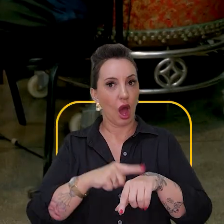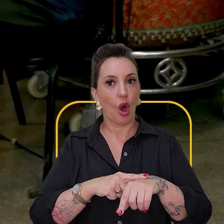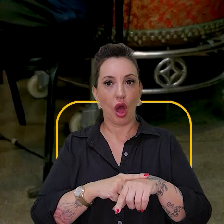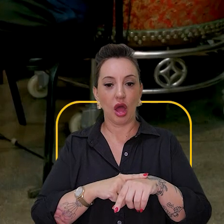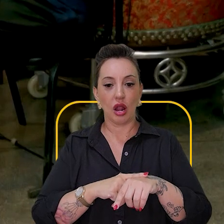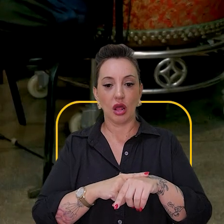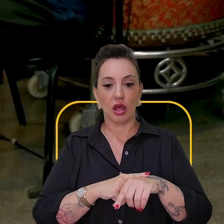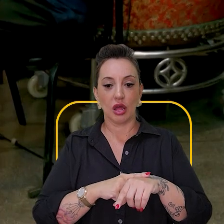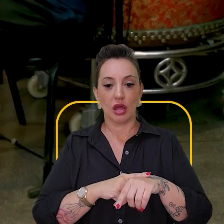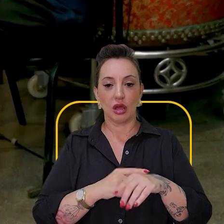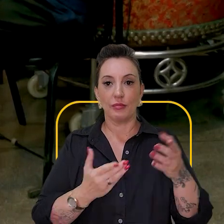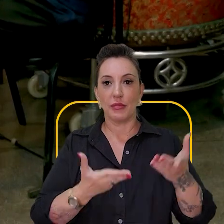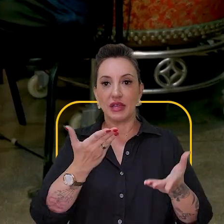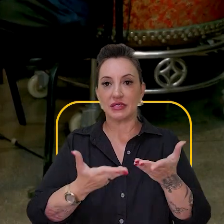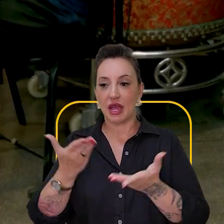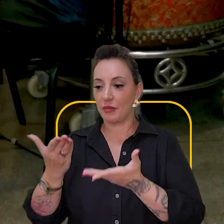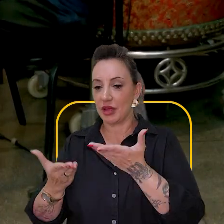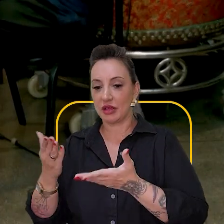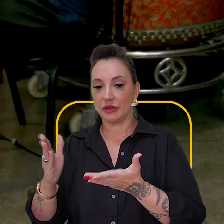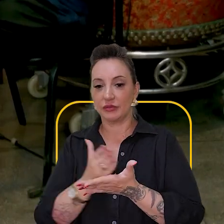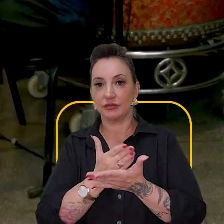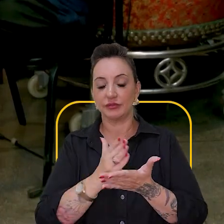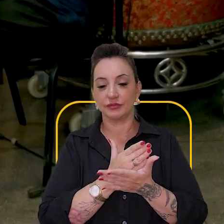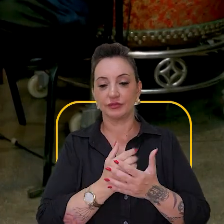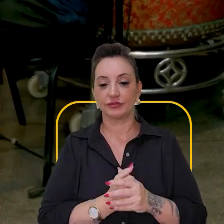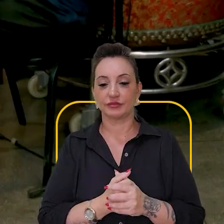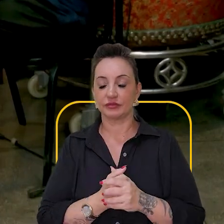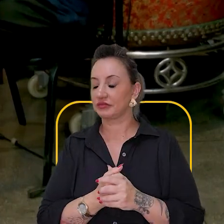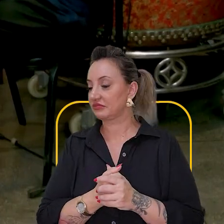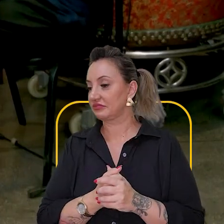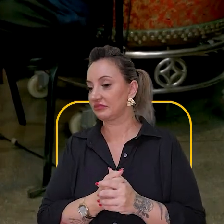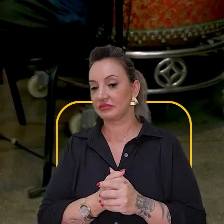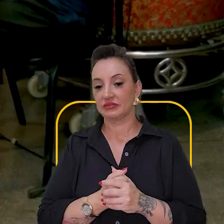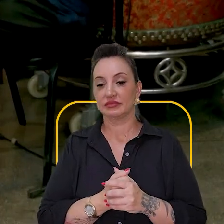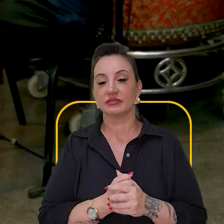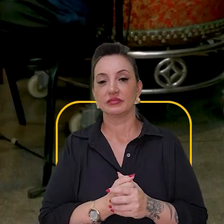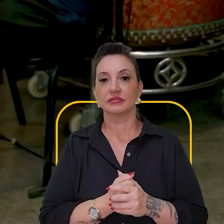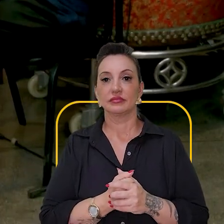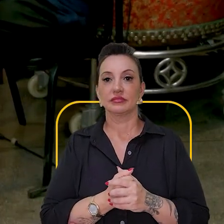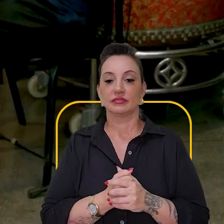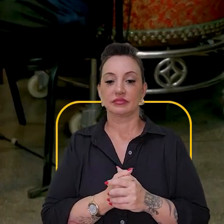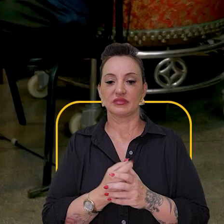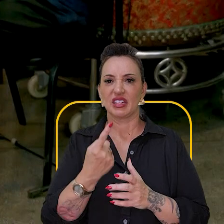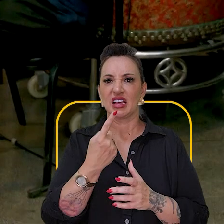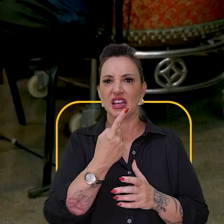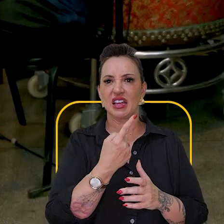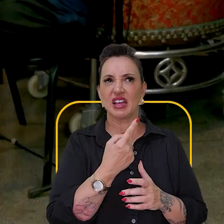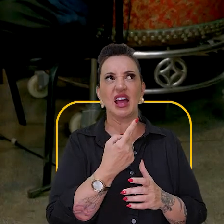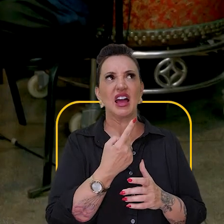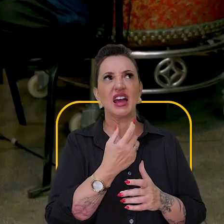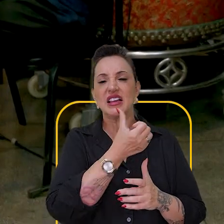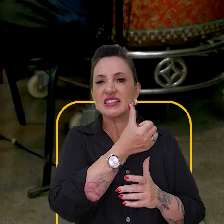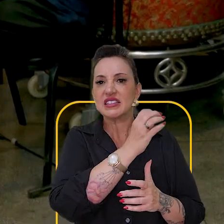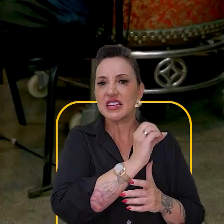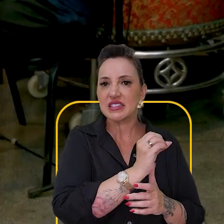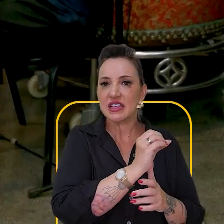event aí foram lá deram uma Pesada nos caras e dividiram até até